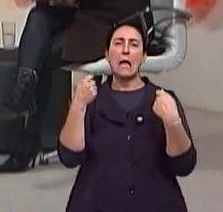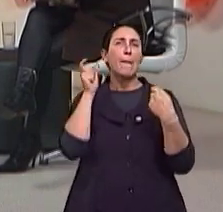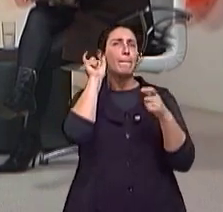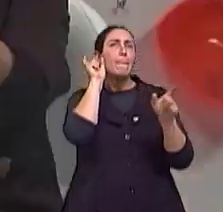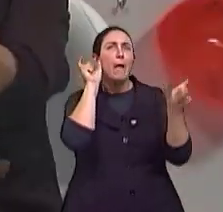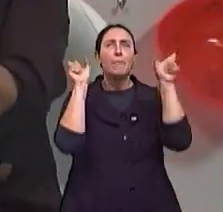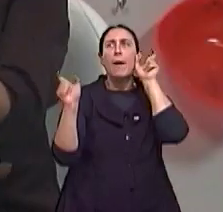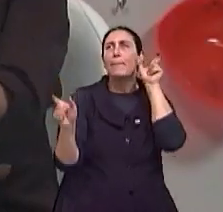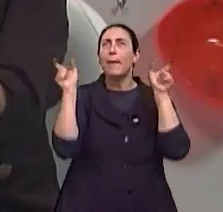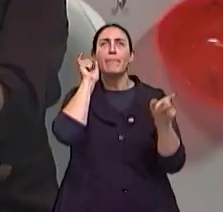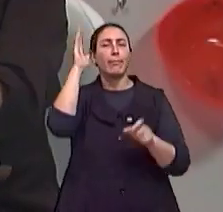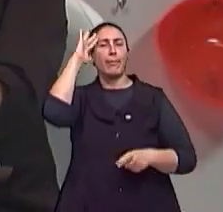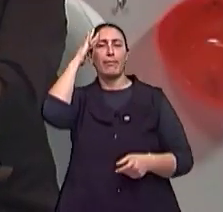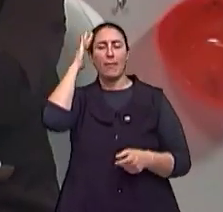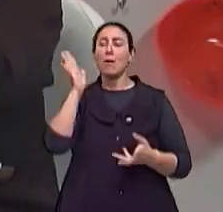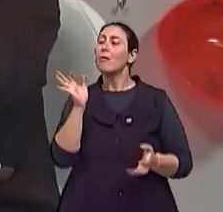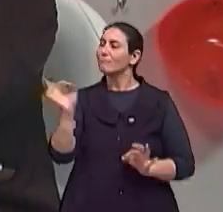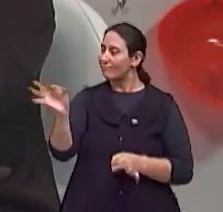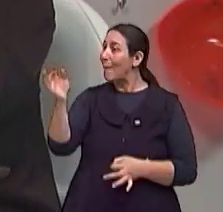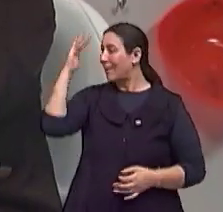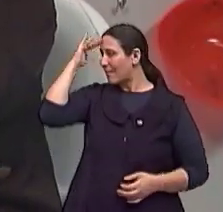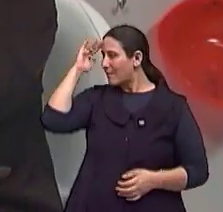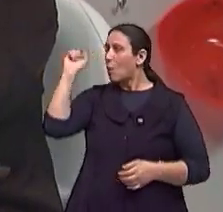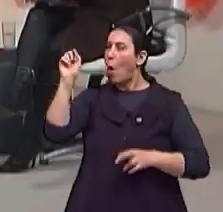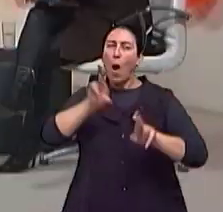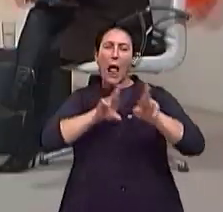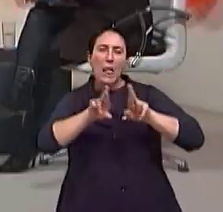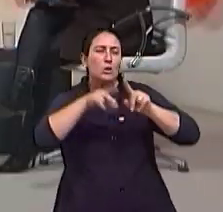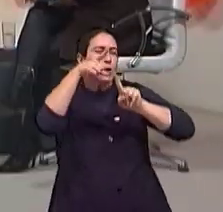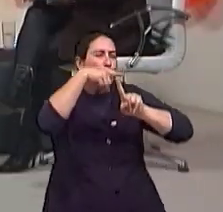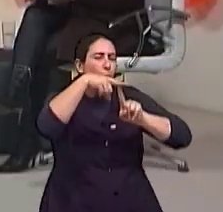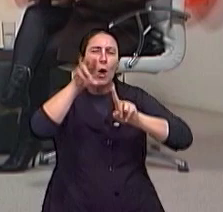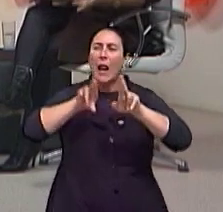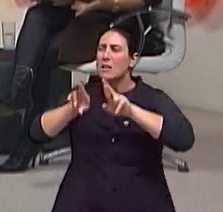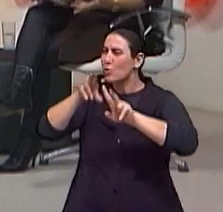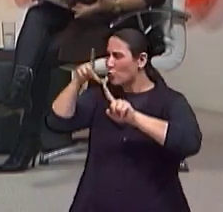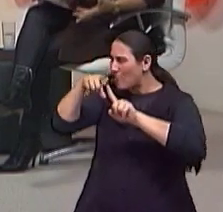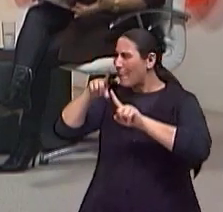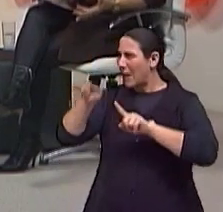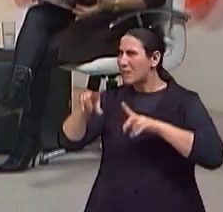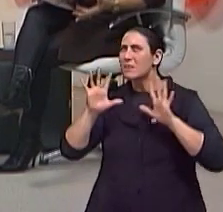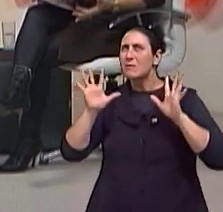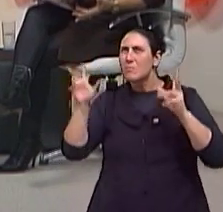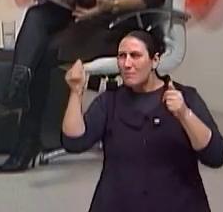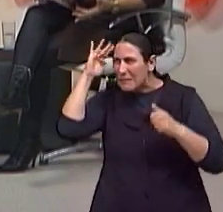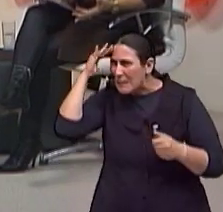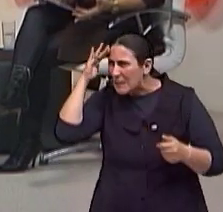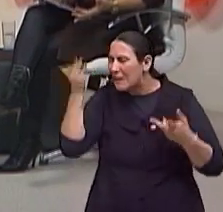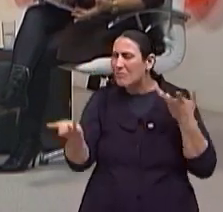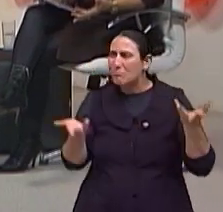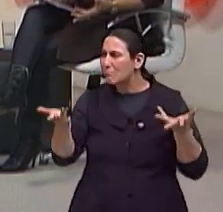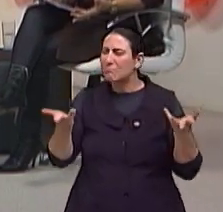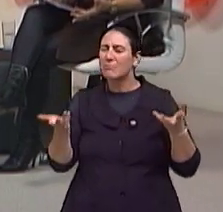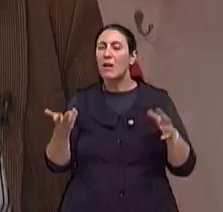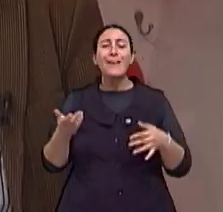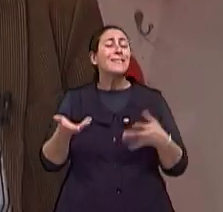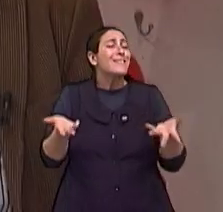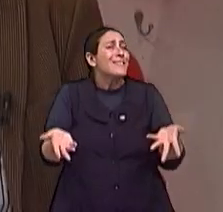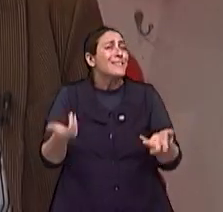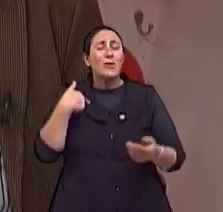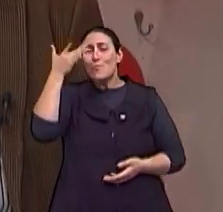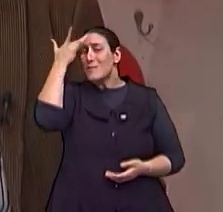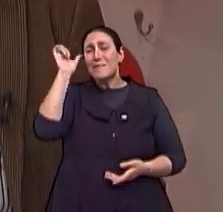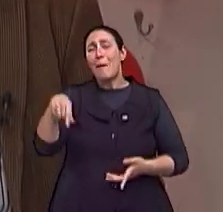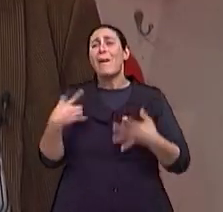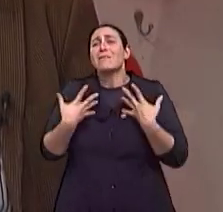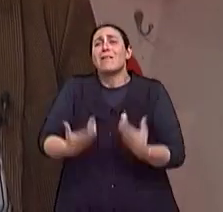Para classificar que tipo de relação é aqui, que tipo seria isso? Para aceitar melhor? Eu não sei se é para